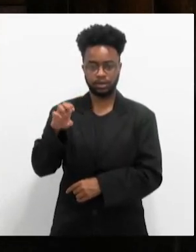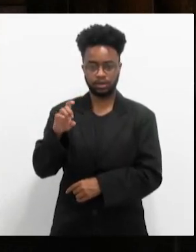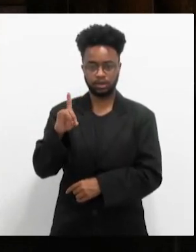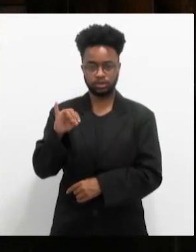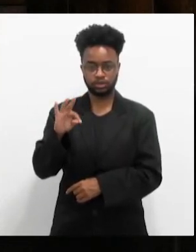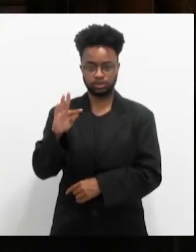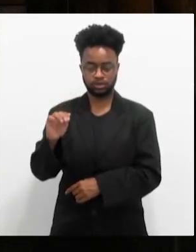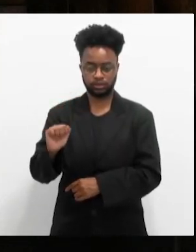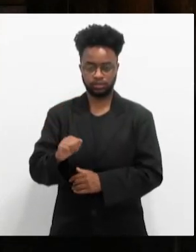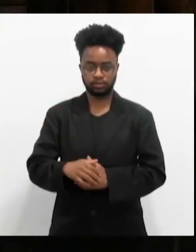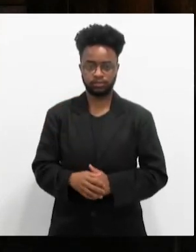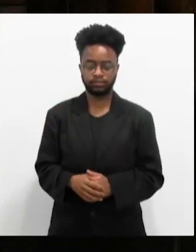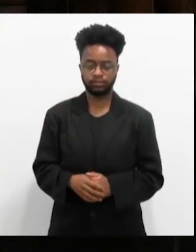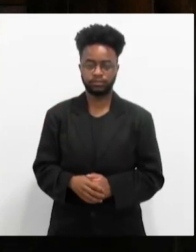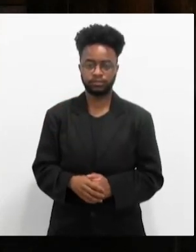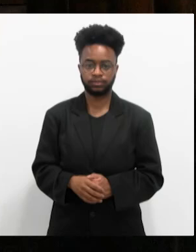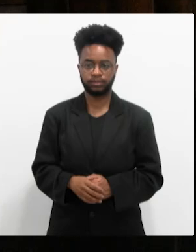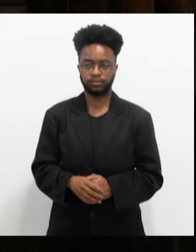Benedita.